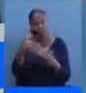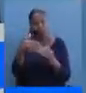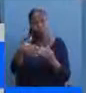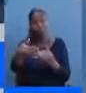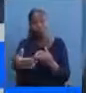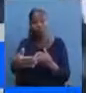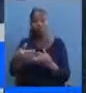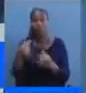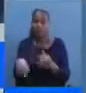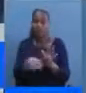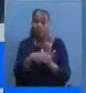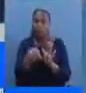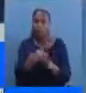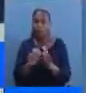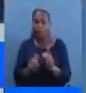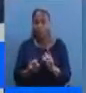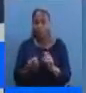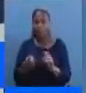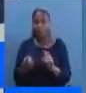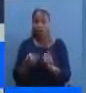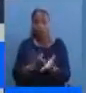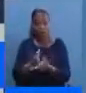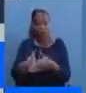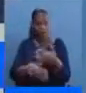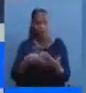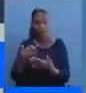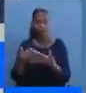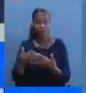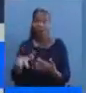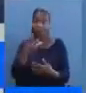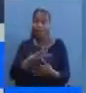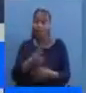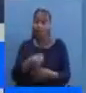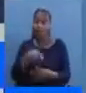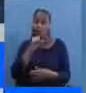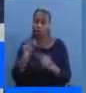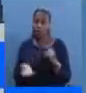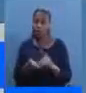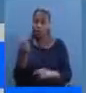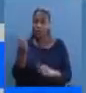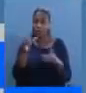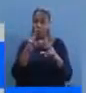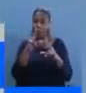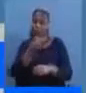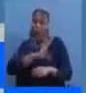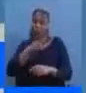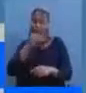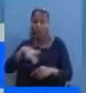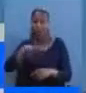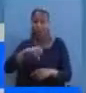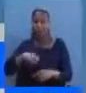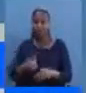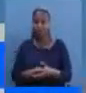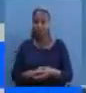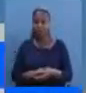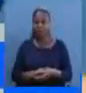frente haverá condições para prosseguirmos, digamos, no sentido de conseguirmos um novo salário para a Polícia Nacional de Cabo Verde. Uma greve ou